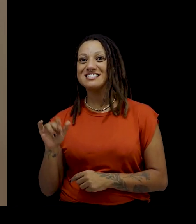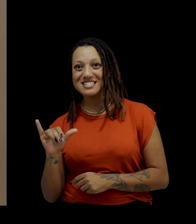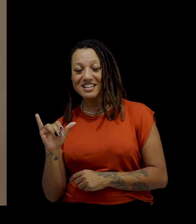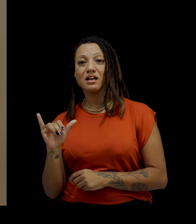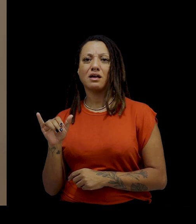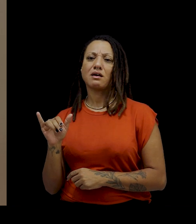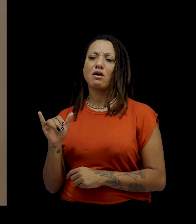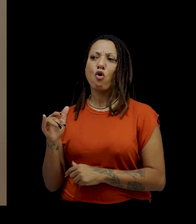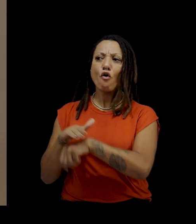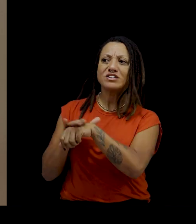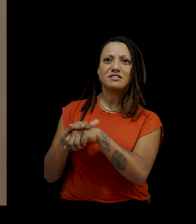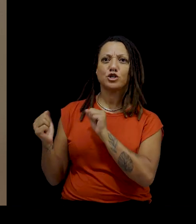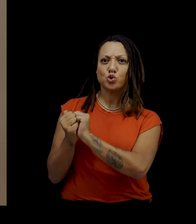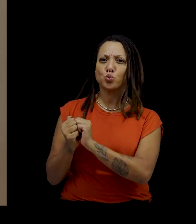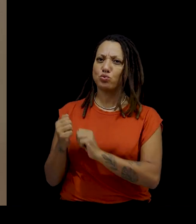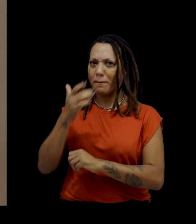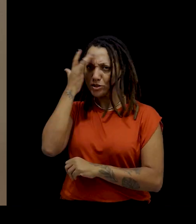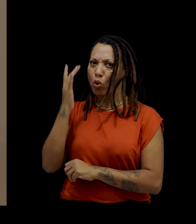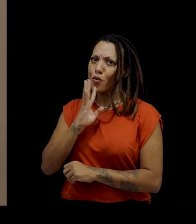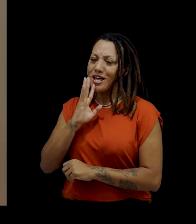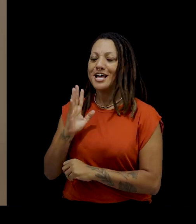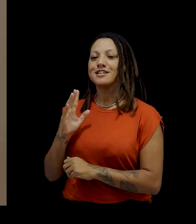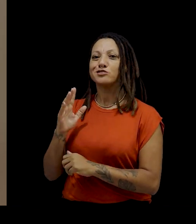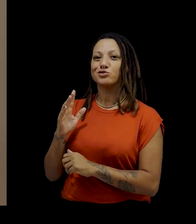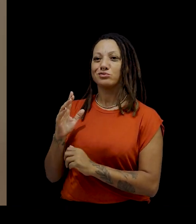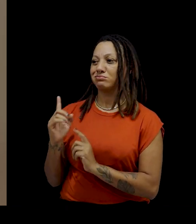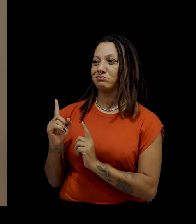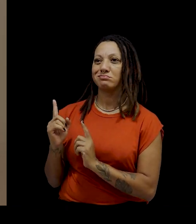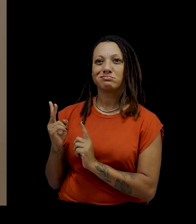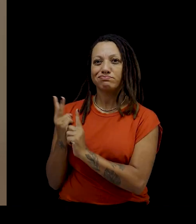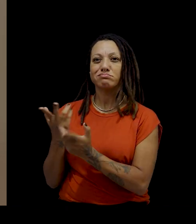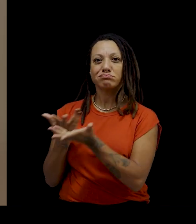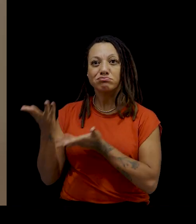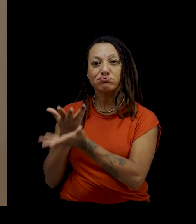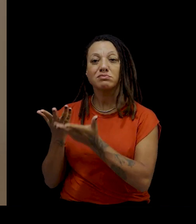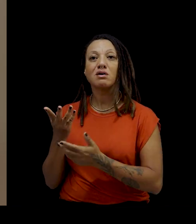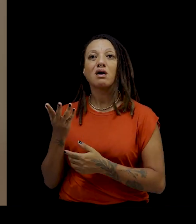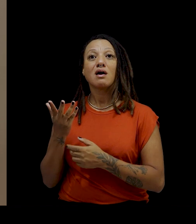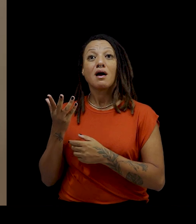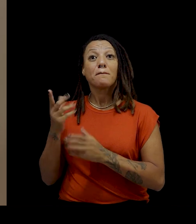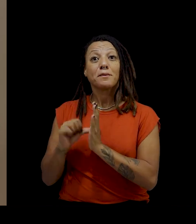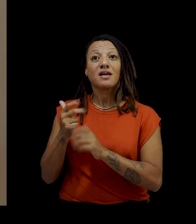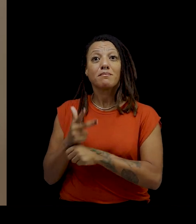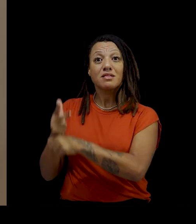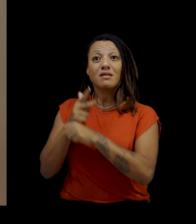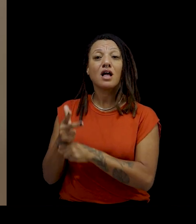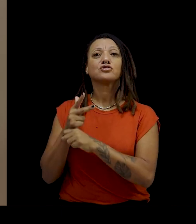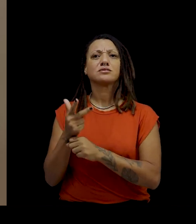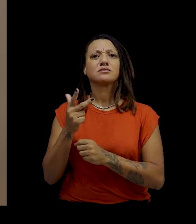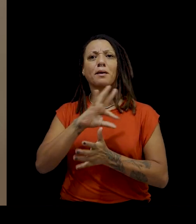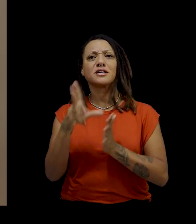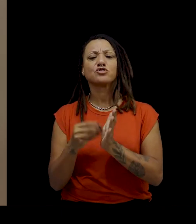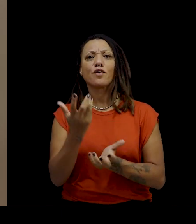pessoa próxima. Ele filmou, acho que as primeiras imagens que o mundo viu da Amazônia pegando fogo foi